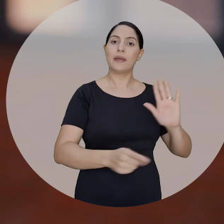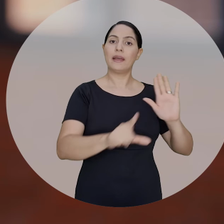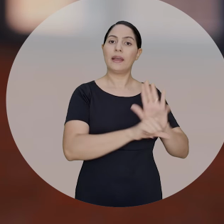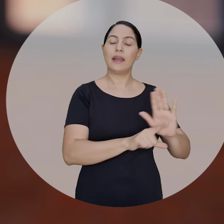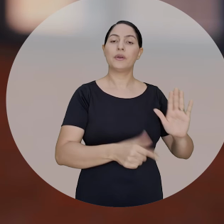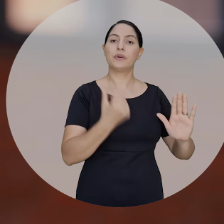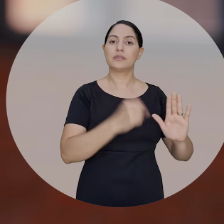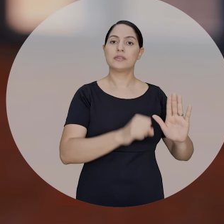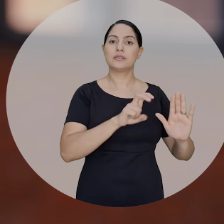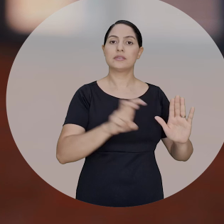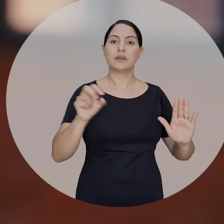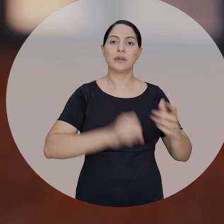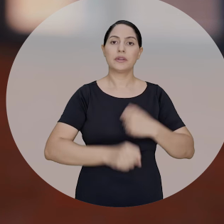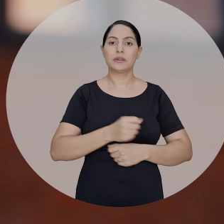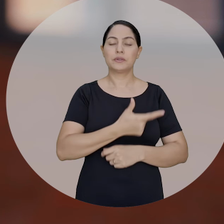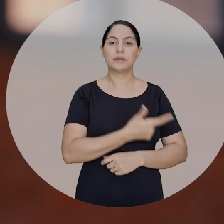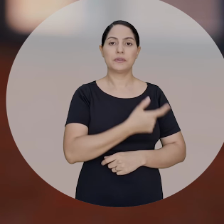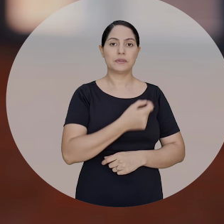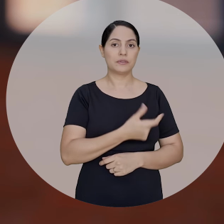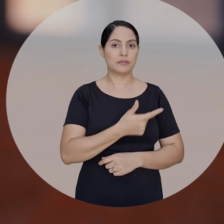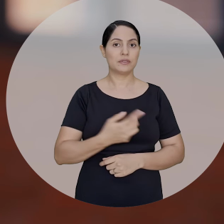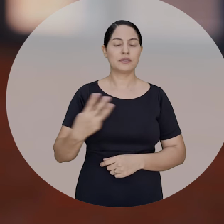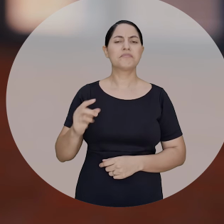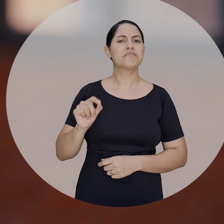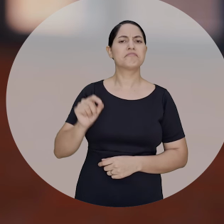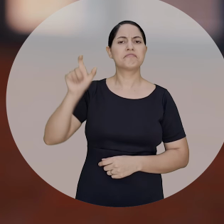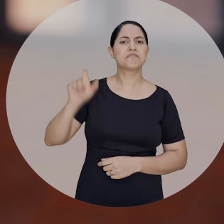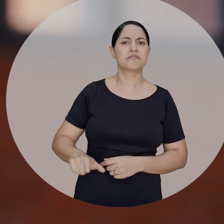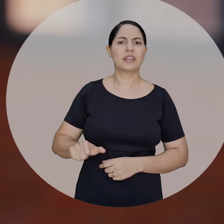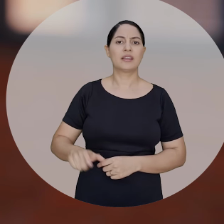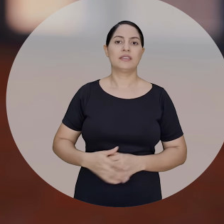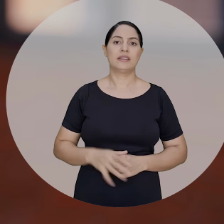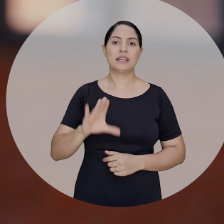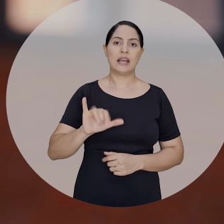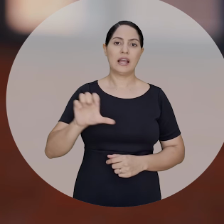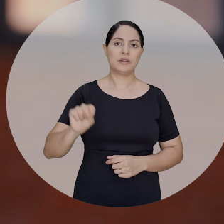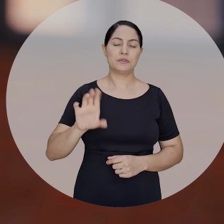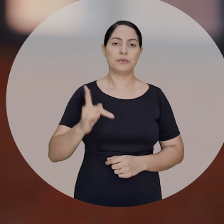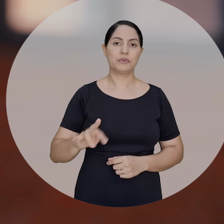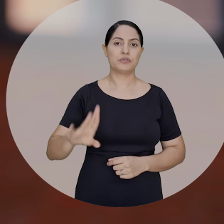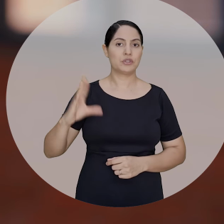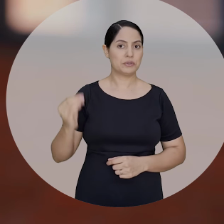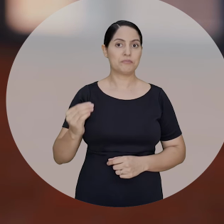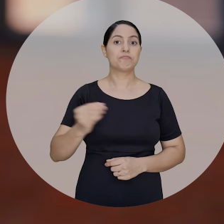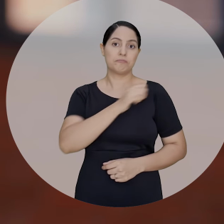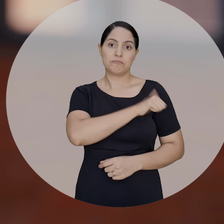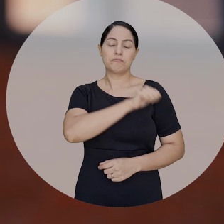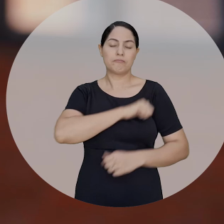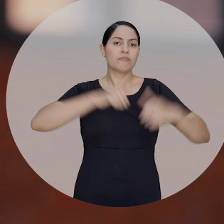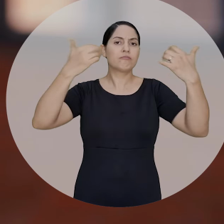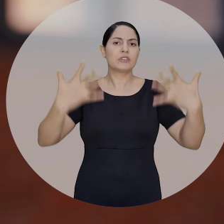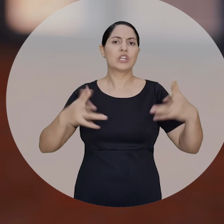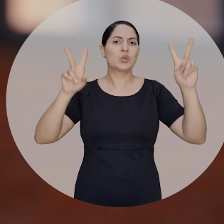de 2023, de autoria do senador Carlos Portinho, do Rio de Janeiro, reforça a importância dos honorários para a subsistência